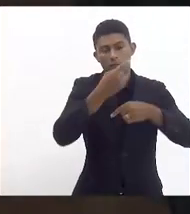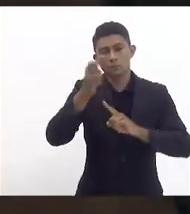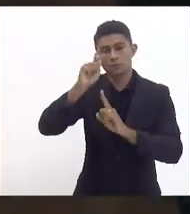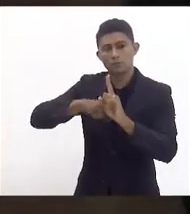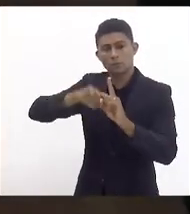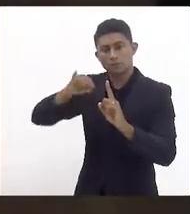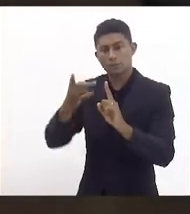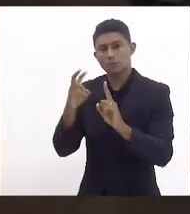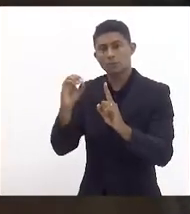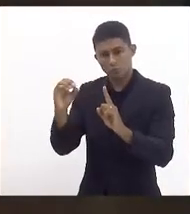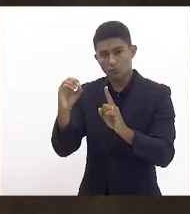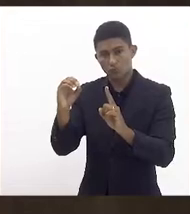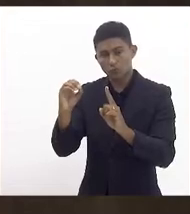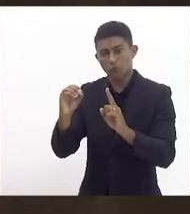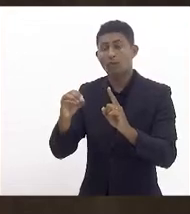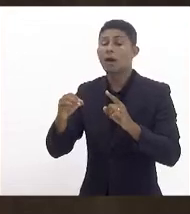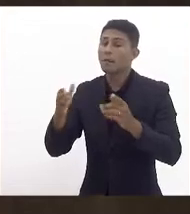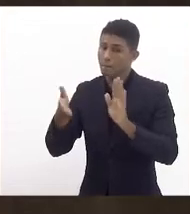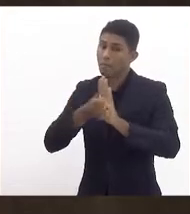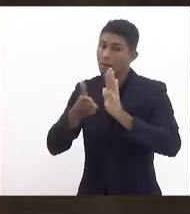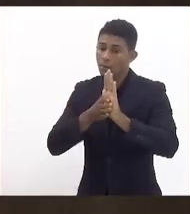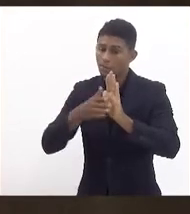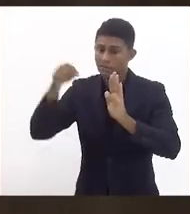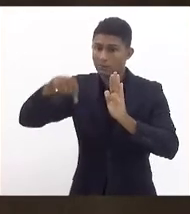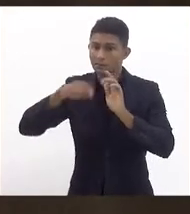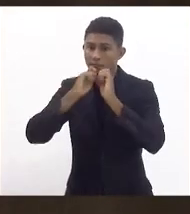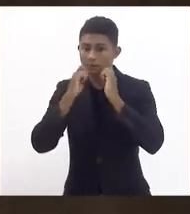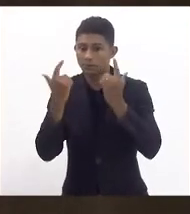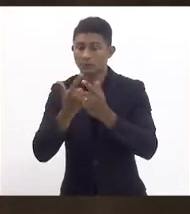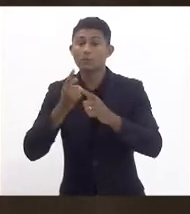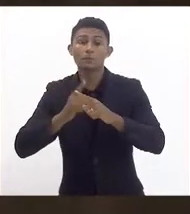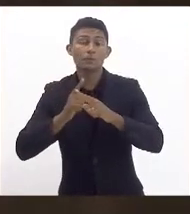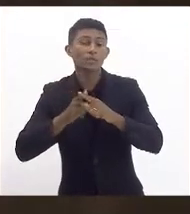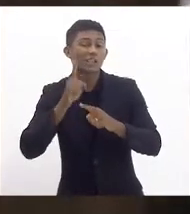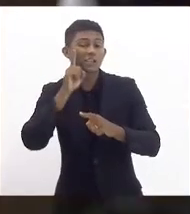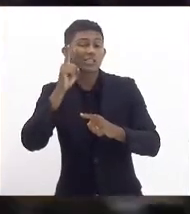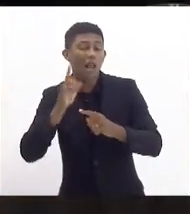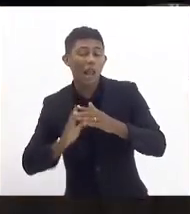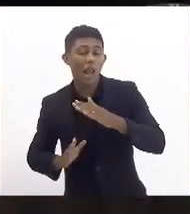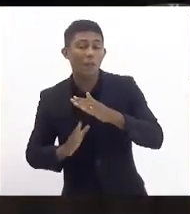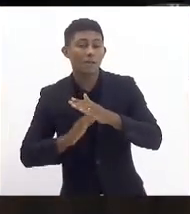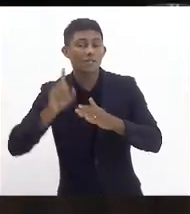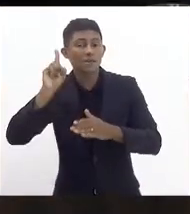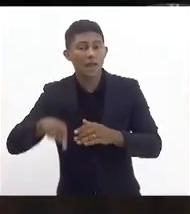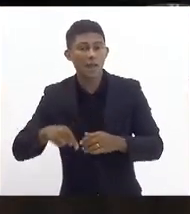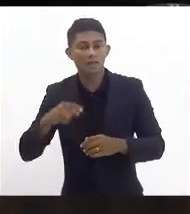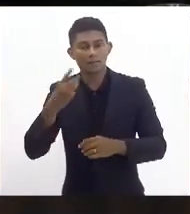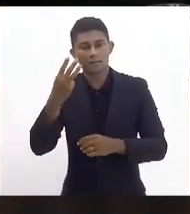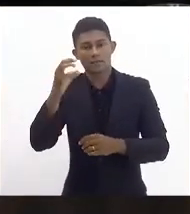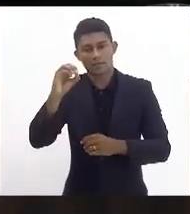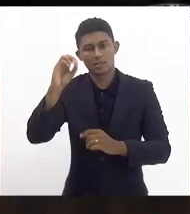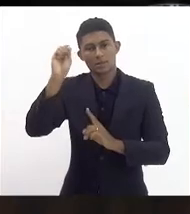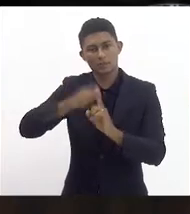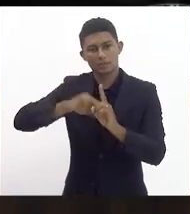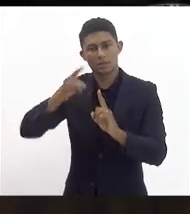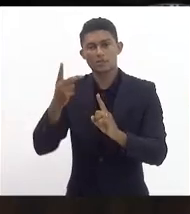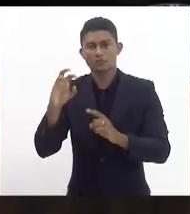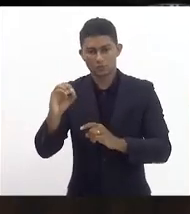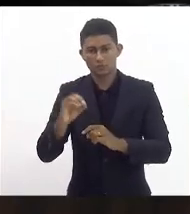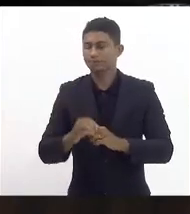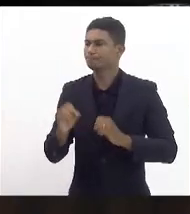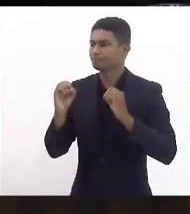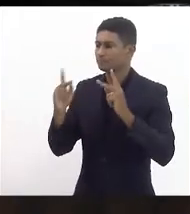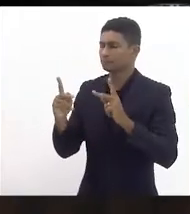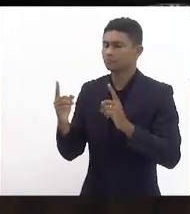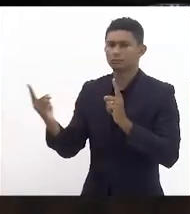junho. Porque a data máxima para sanção e publicação é 30 de junho, senhor presidente. Eu fui procurado pelo deputado Márcio Gualberto, pedi